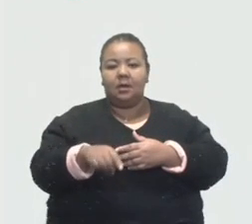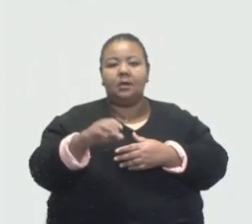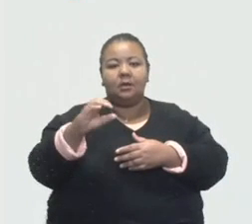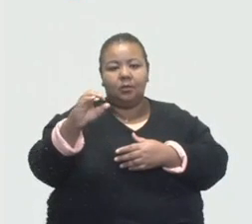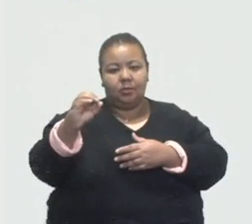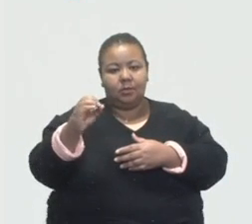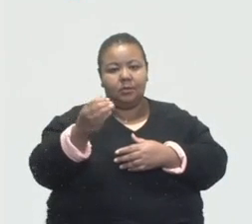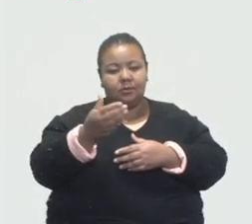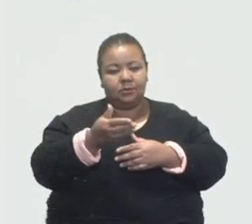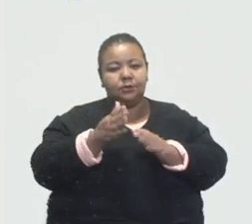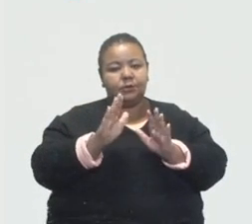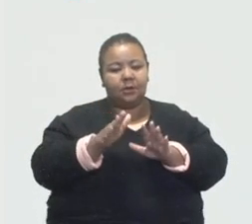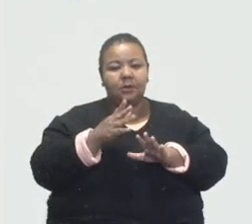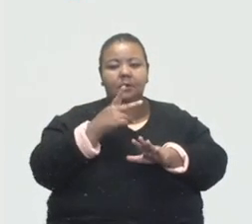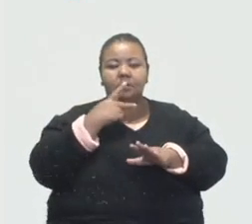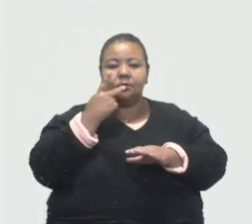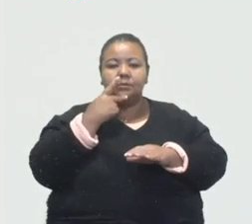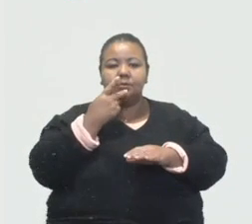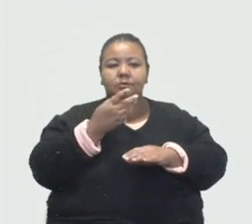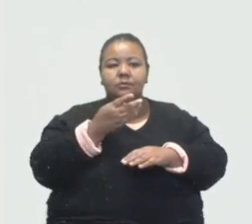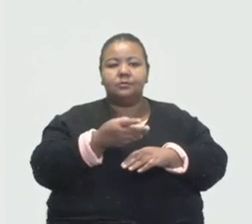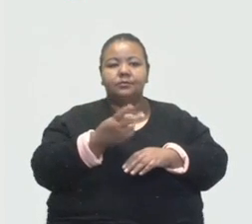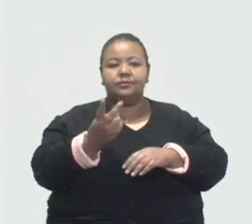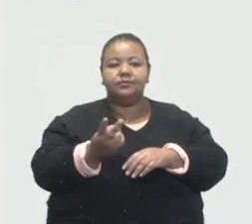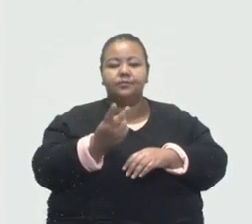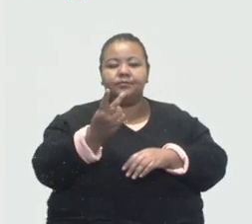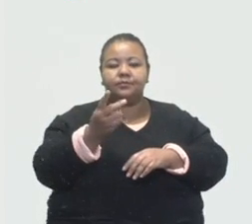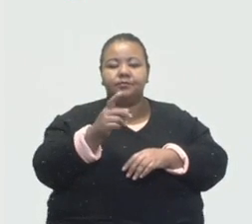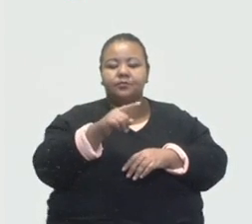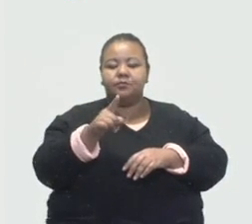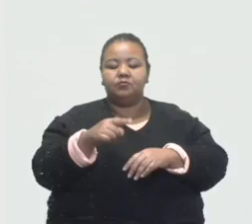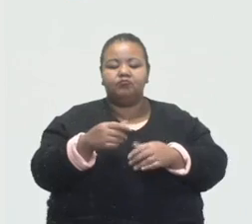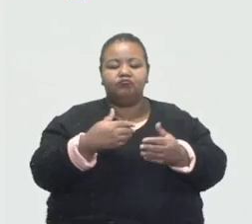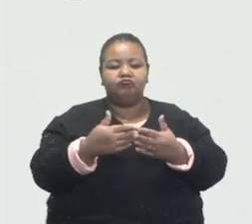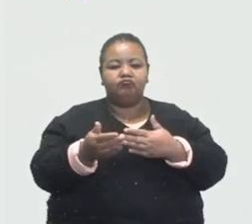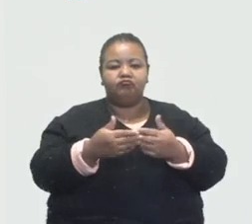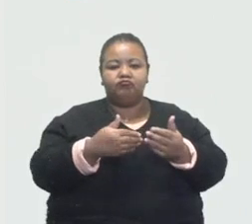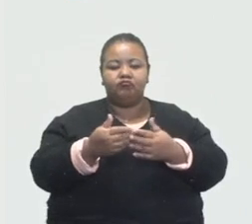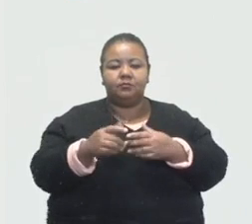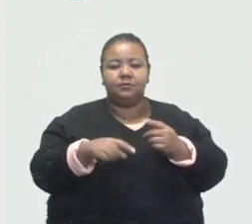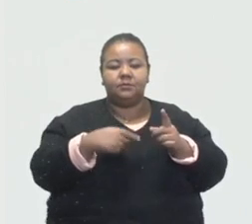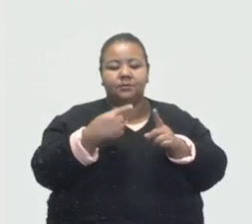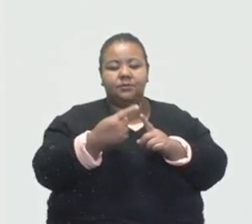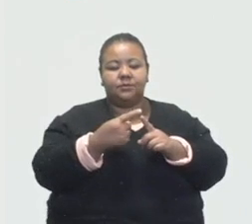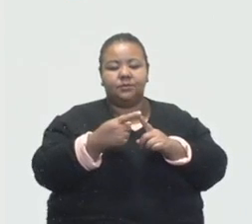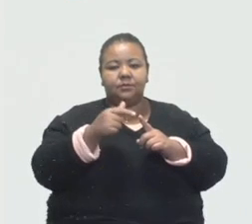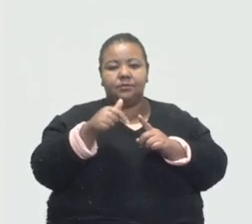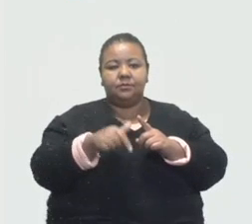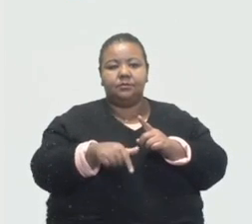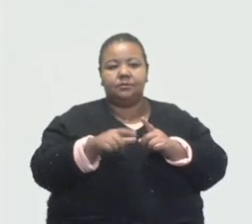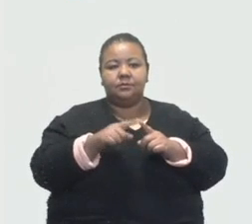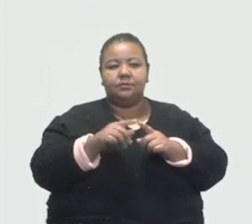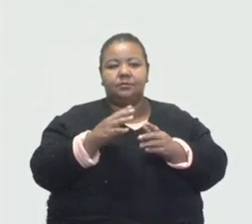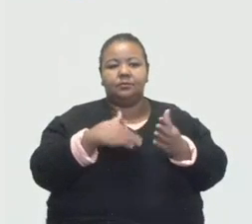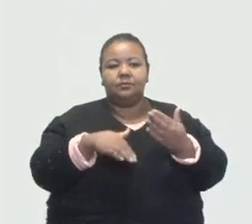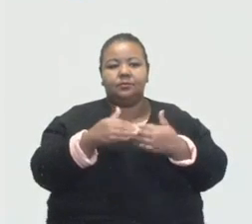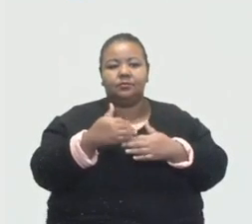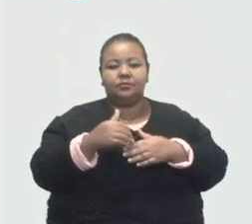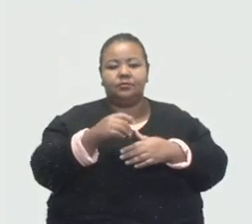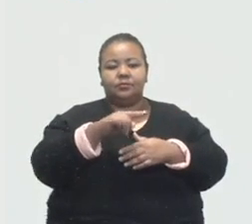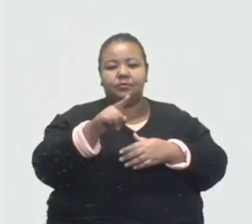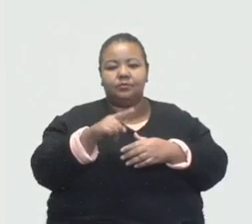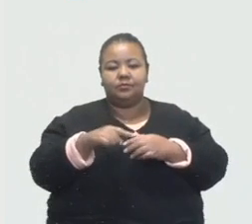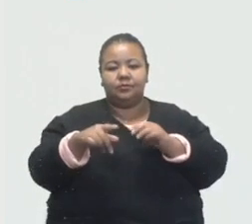essa situação? Logo, o valor de z não interfere. Se nós multiplicarmos aqui, então para todo z pertencente